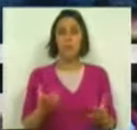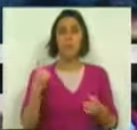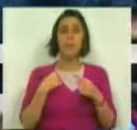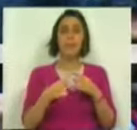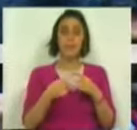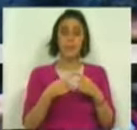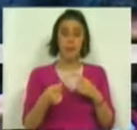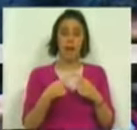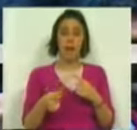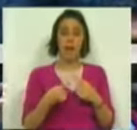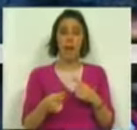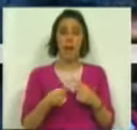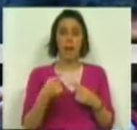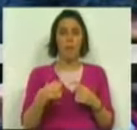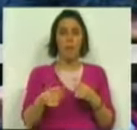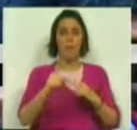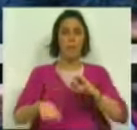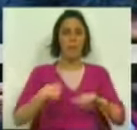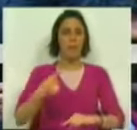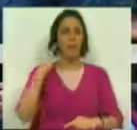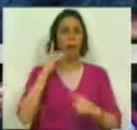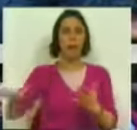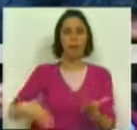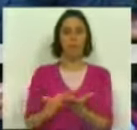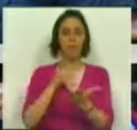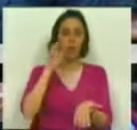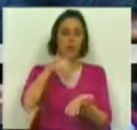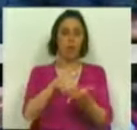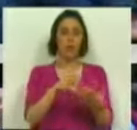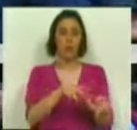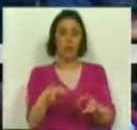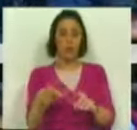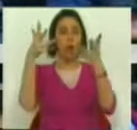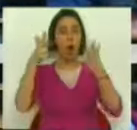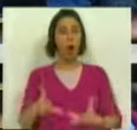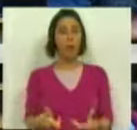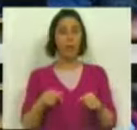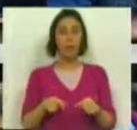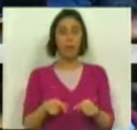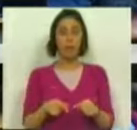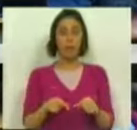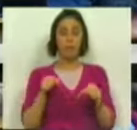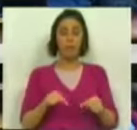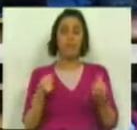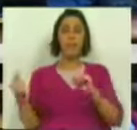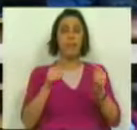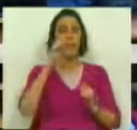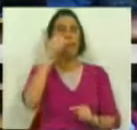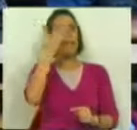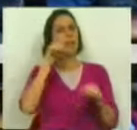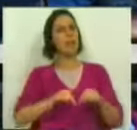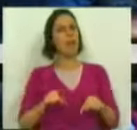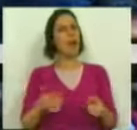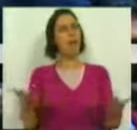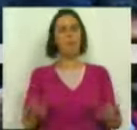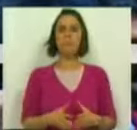na semana em que, ou uma semana depois de terem sido apresentados os resultados da execução orçamental, neste debate